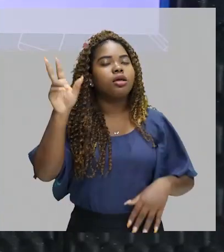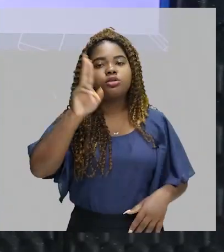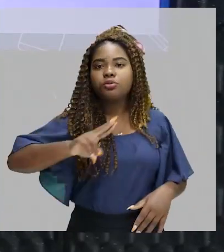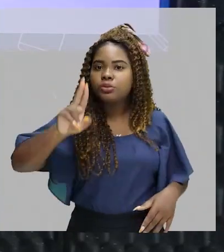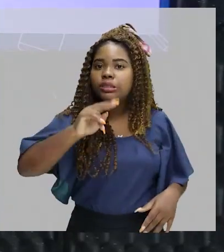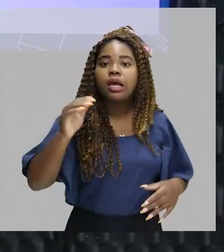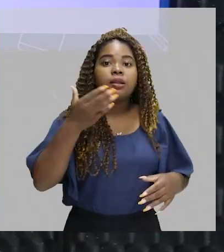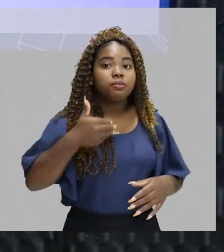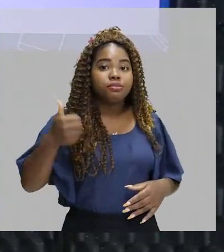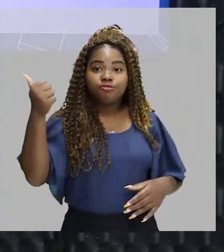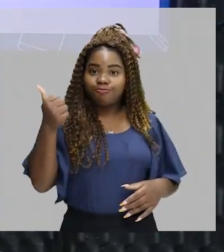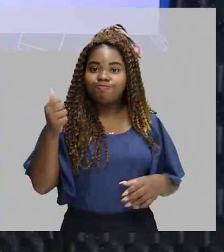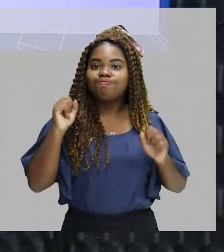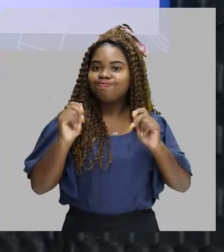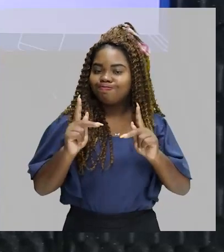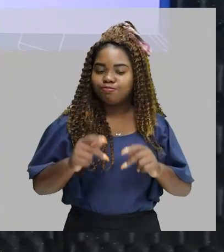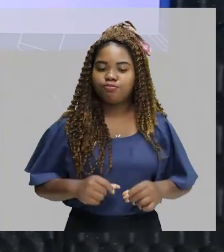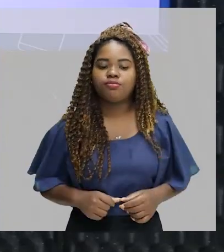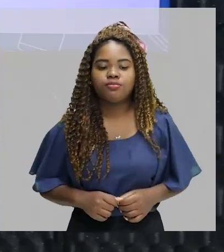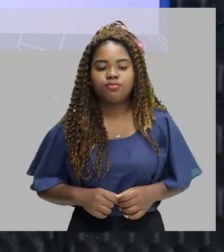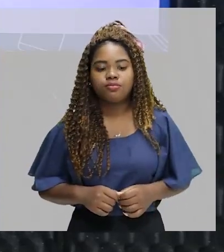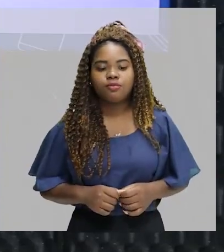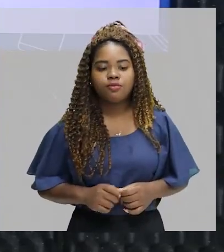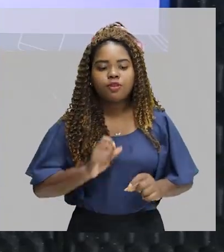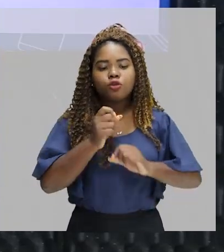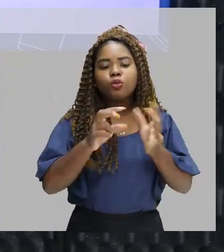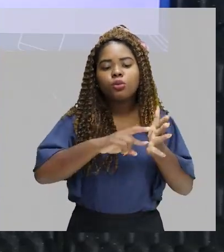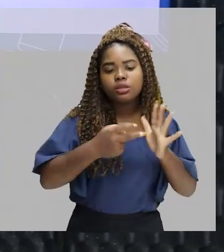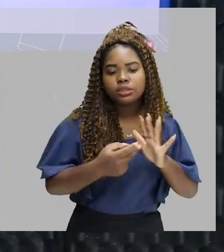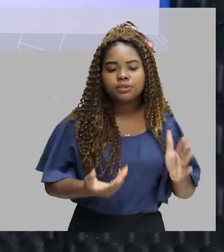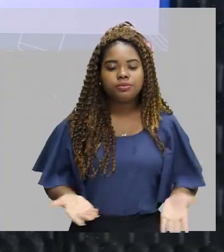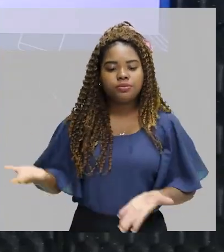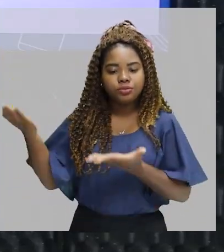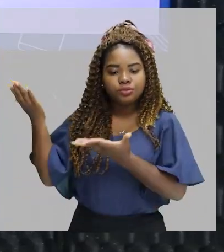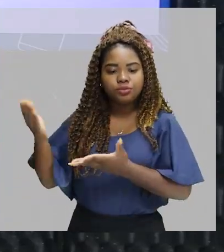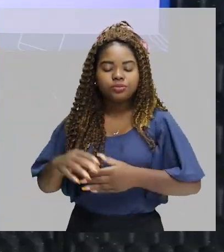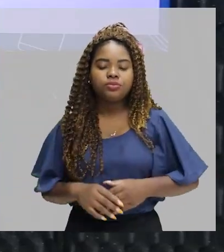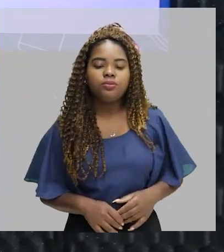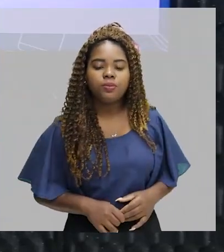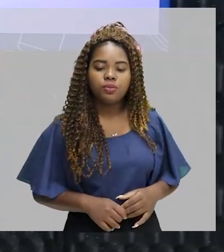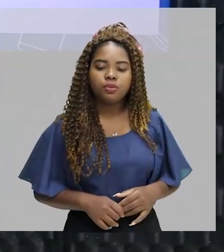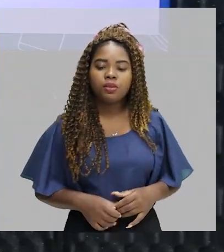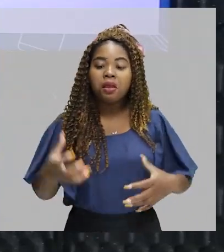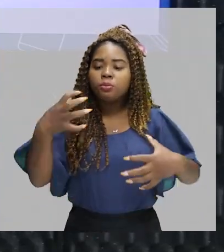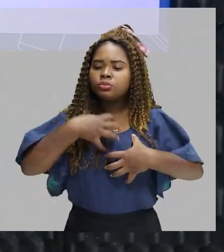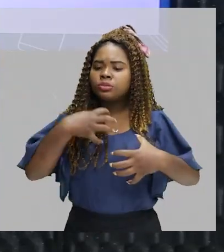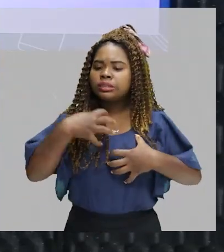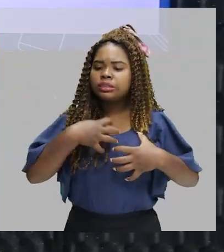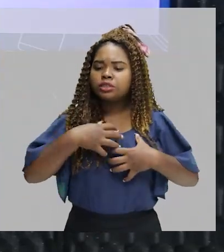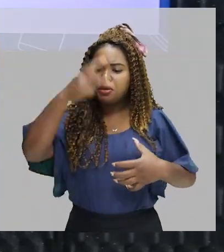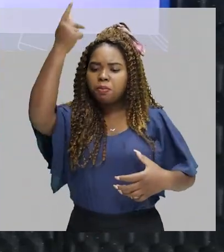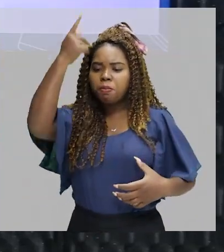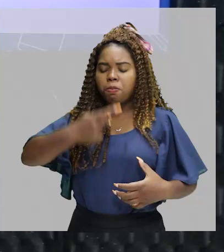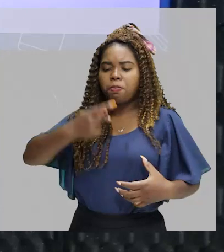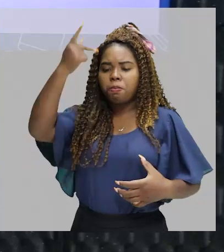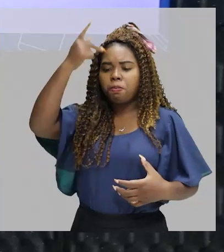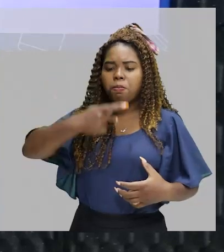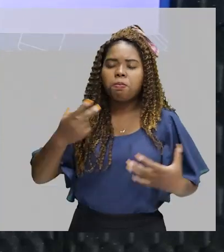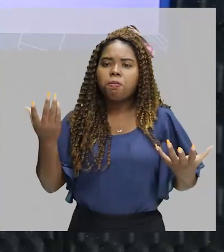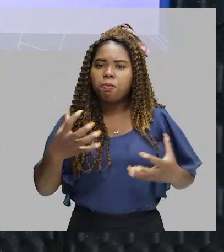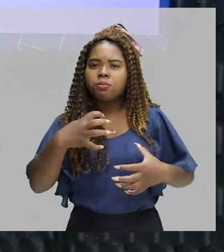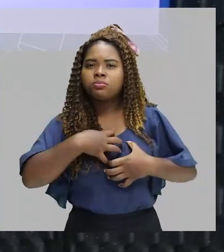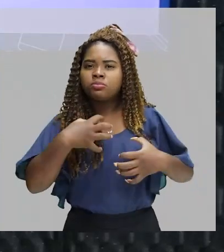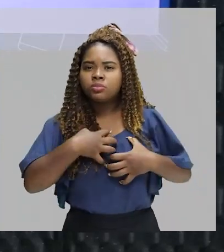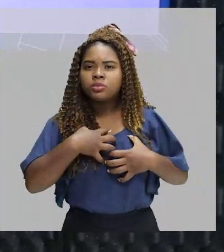que você quer dizer, certo? Etnia pode ser conceituada como sentimento de pertencimento, o sentimento